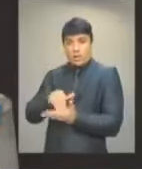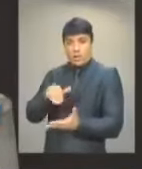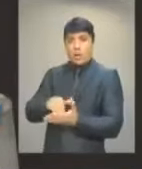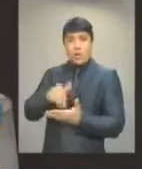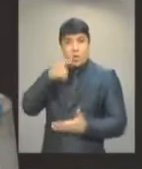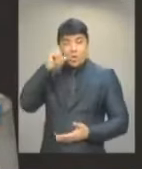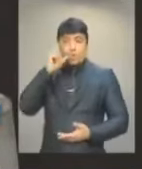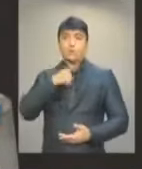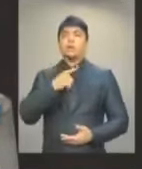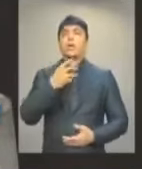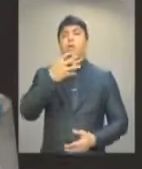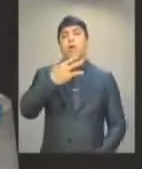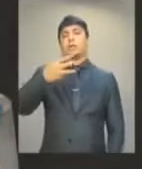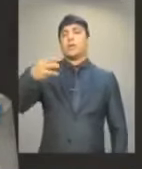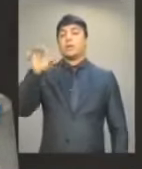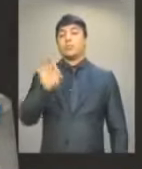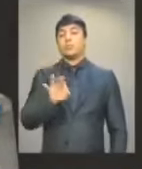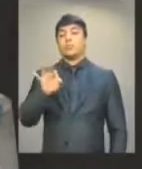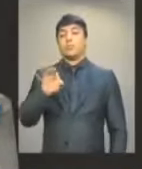até a data de ontem, menos de